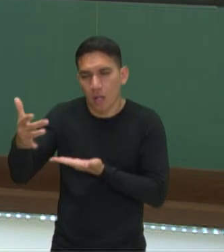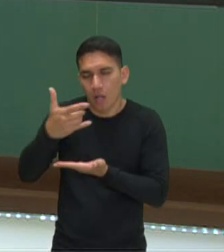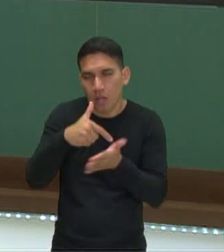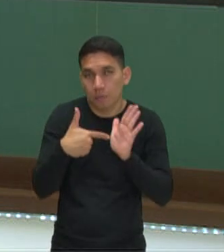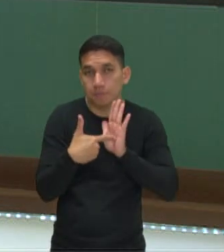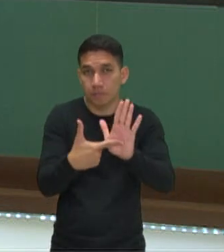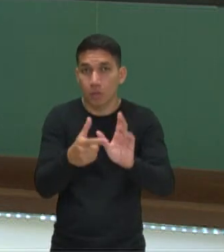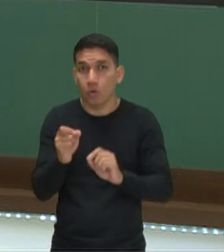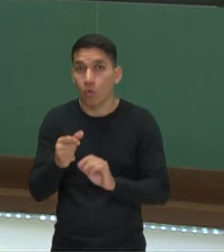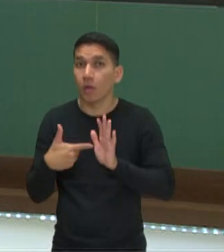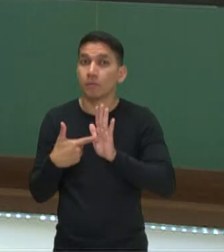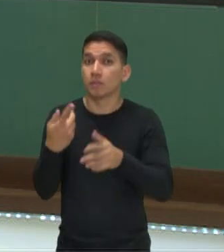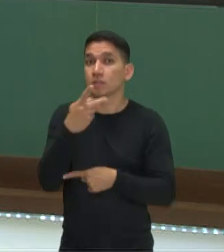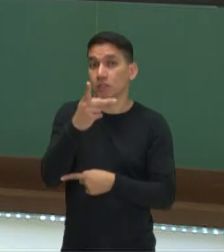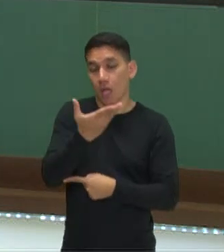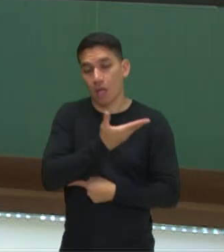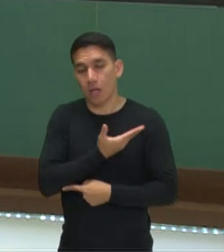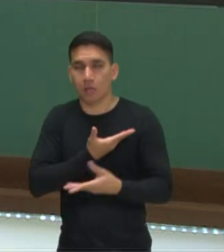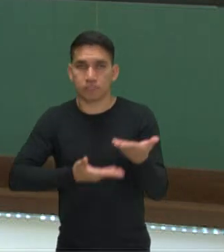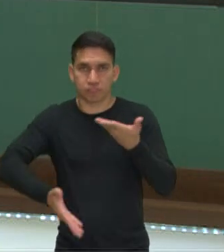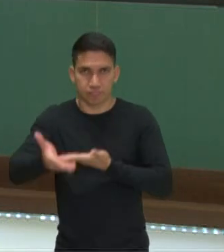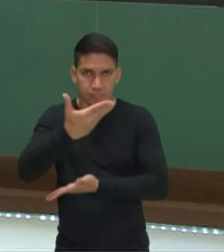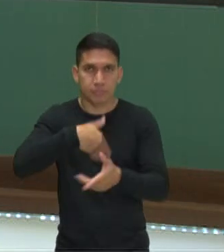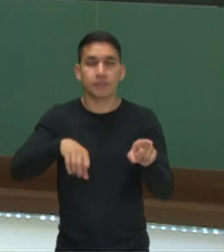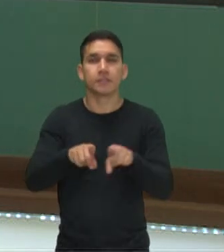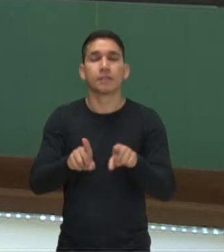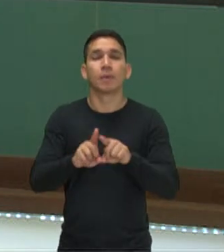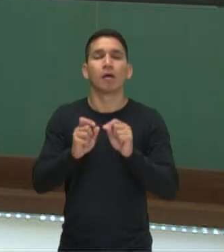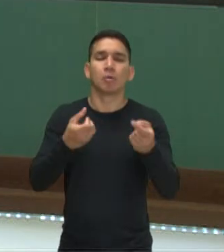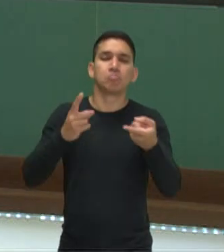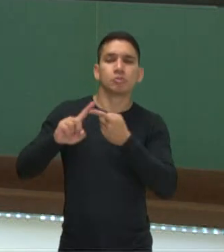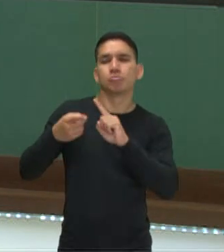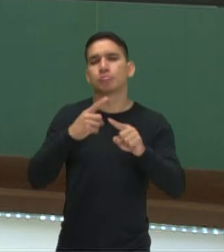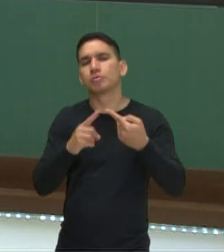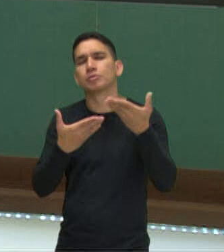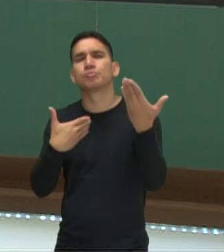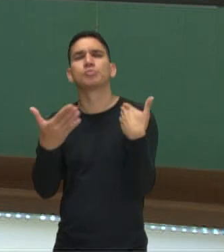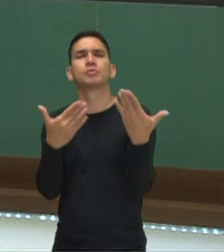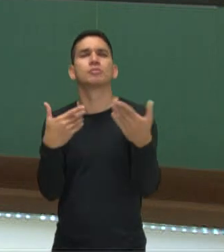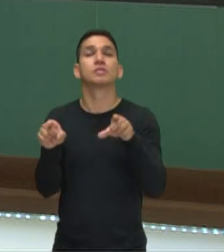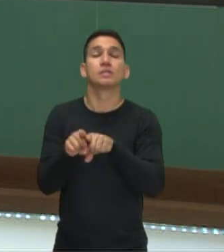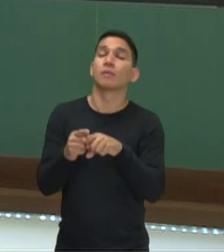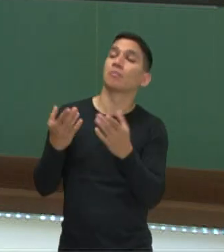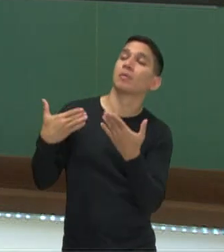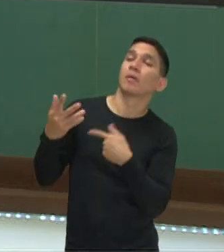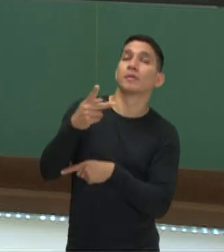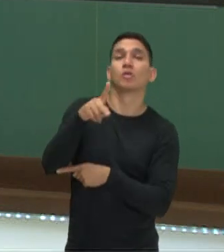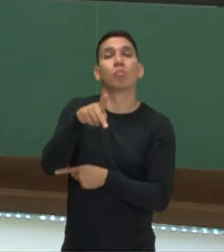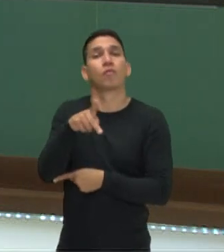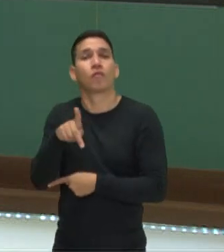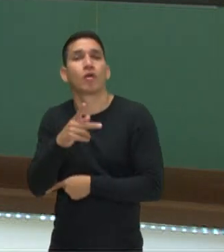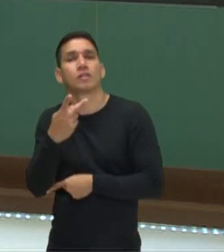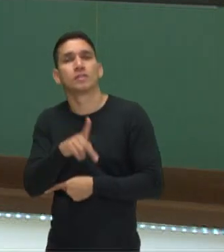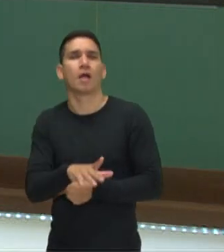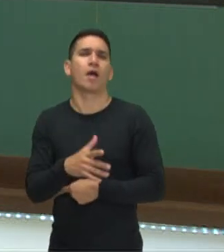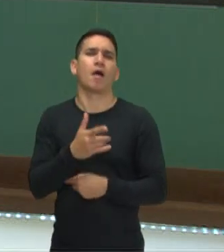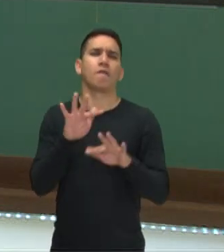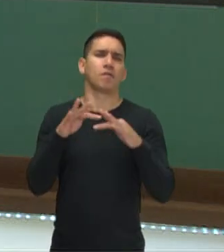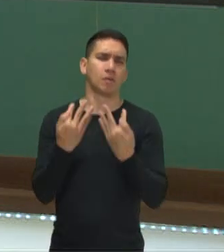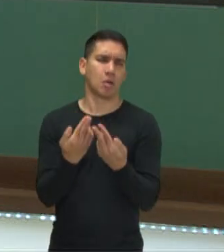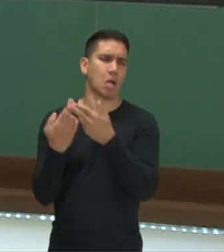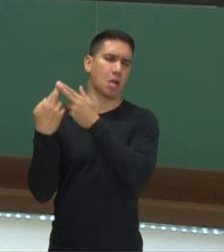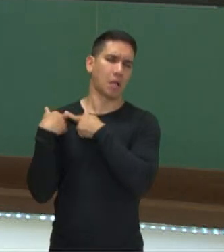texto, apresente aos seus colegas, compartilhe com eles, mostre para o seu professor, para sua tia, para sua madrinha, para o